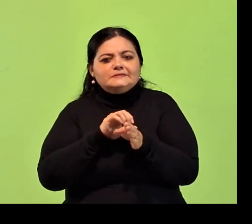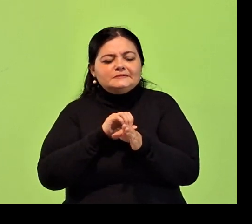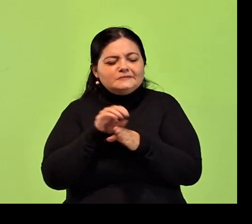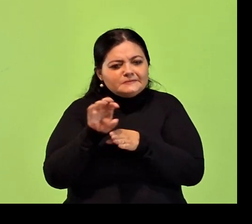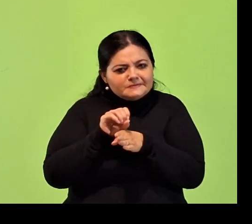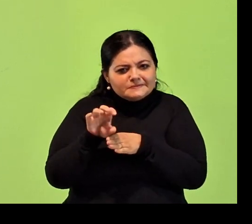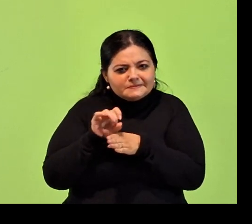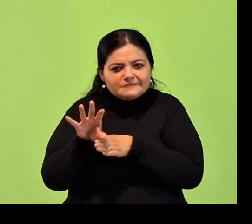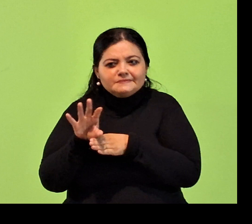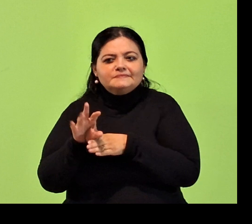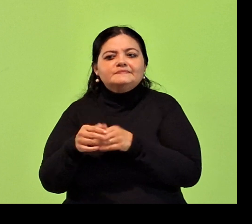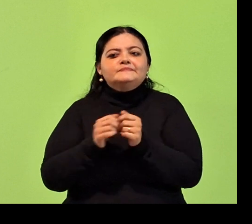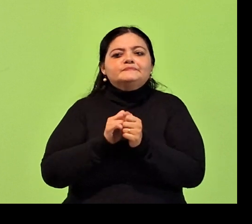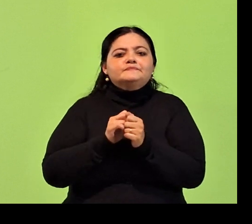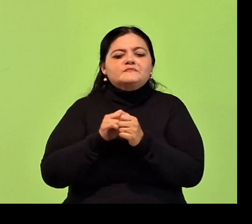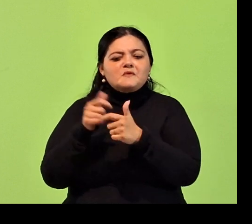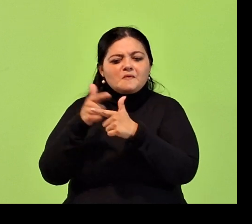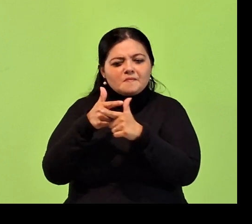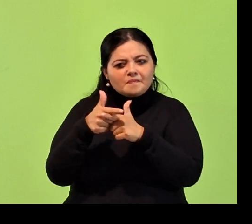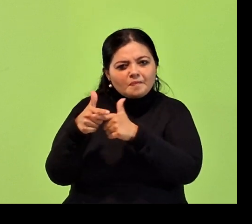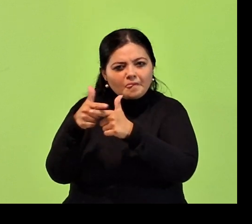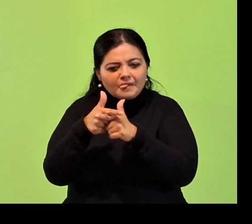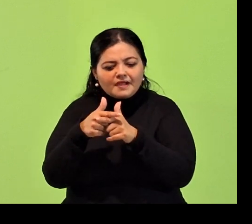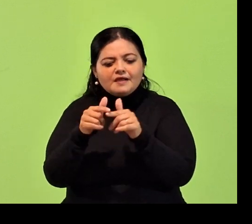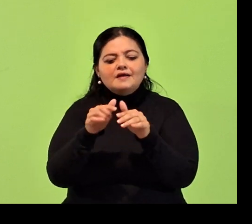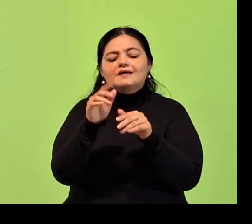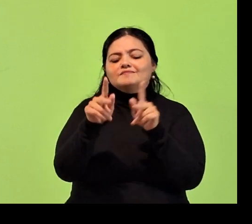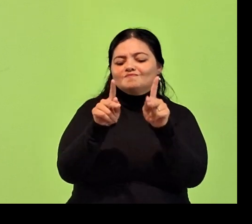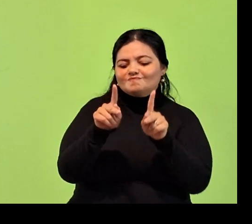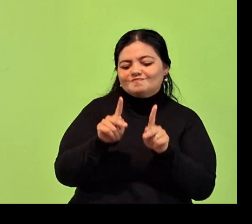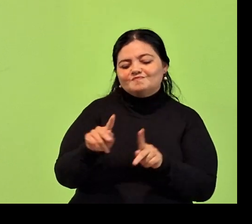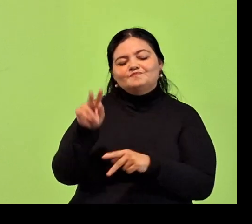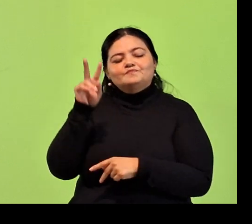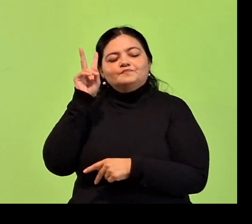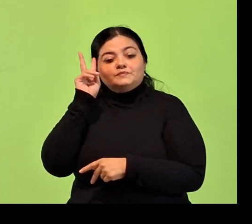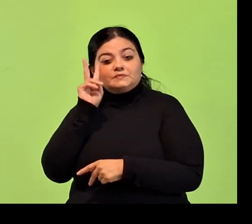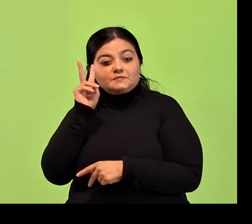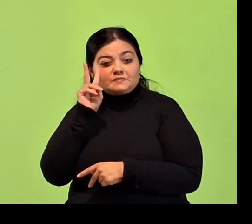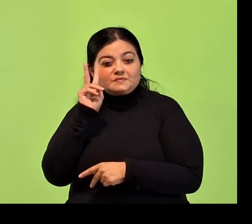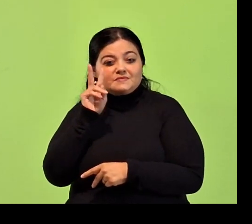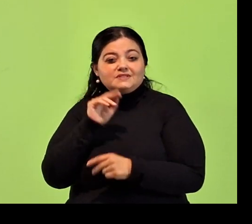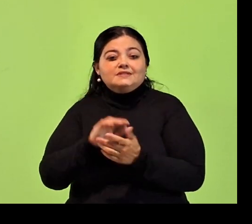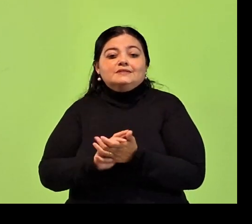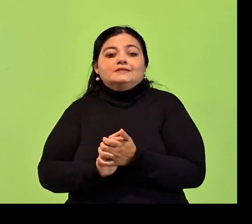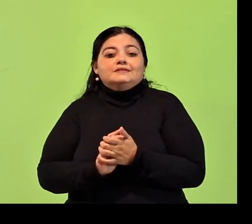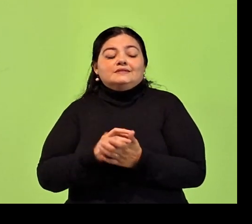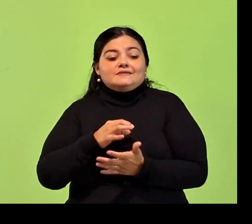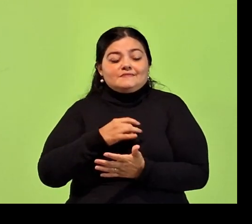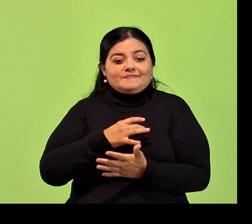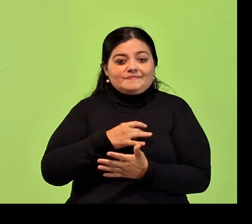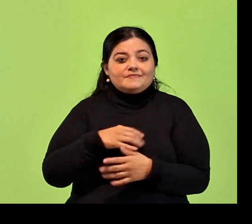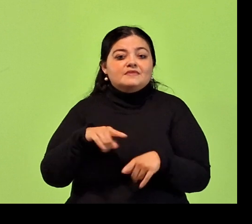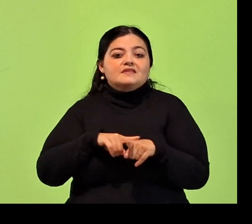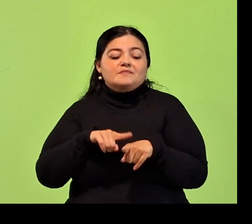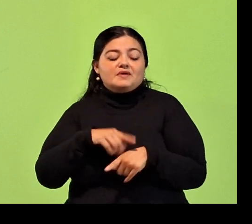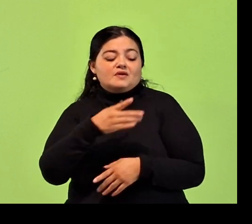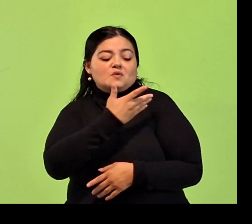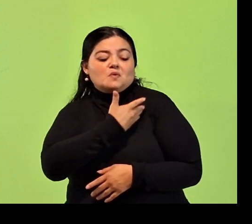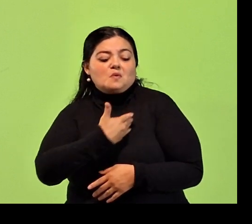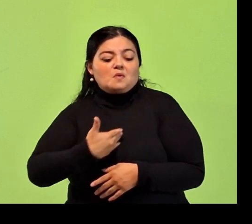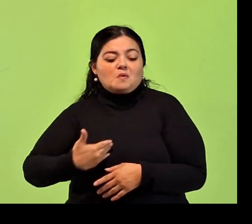populações historicamente vulneráveis e levam o Estado, a mídia e a população em geral a ignorar o problema